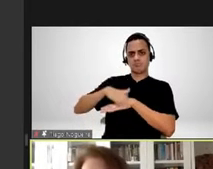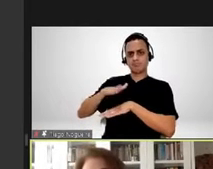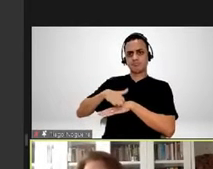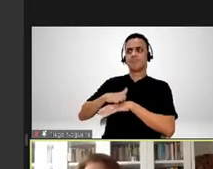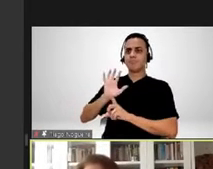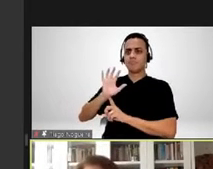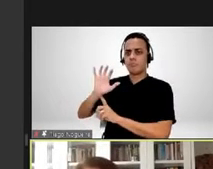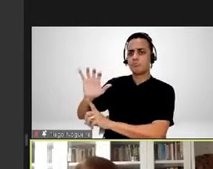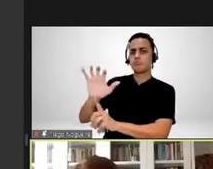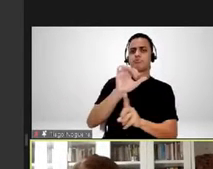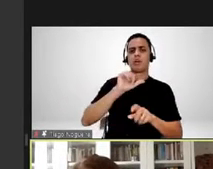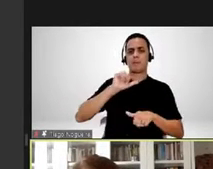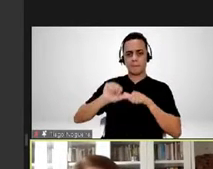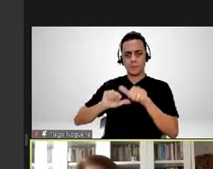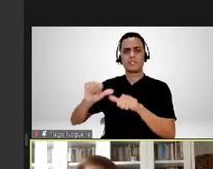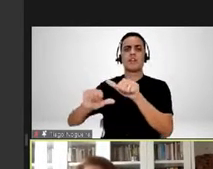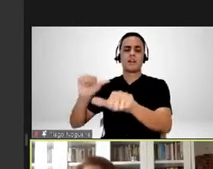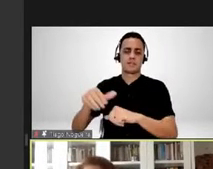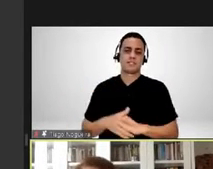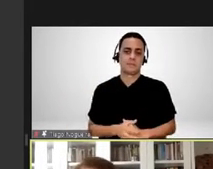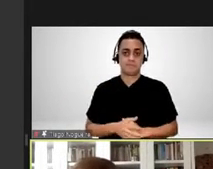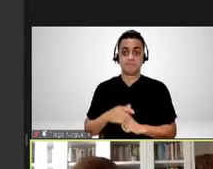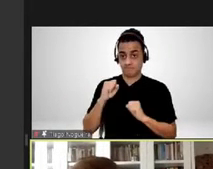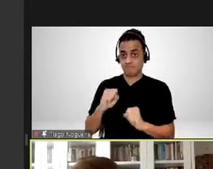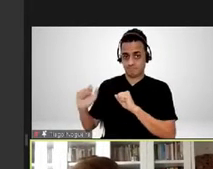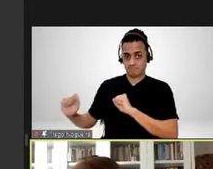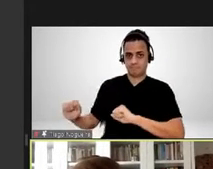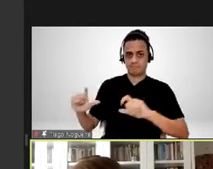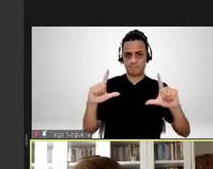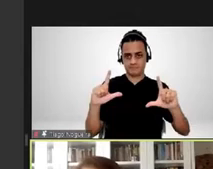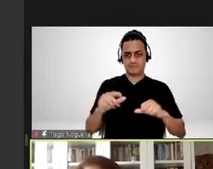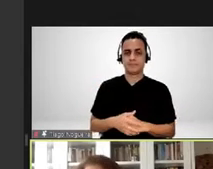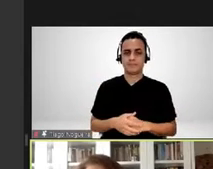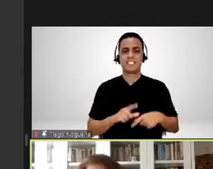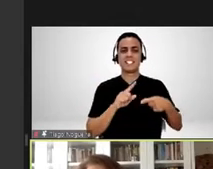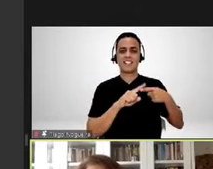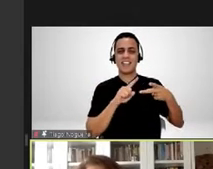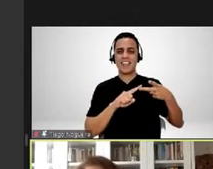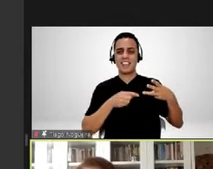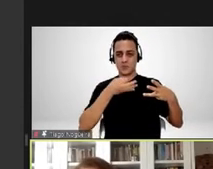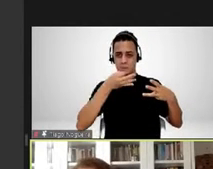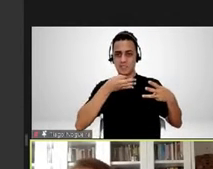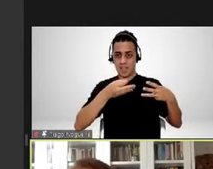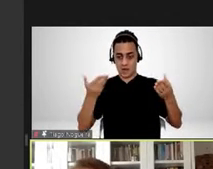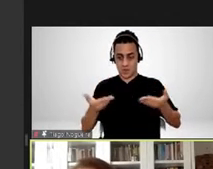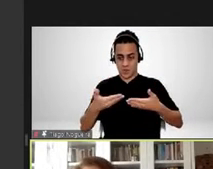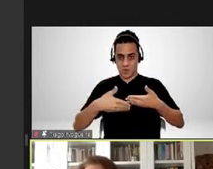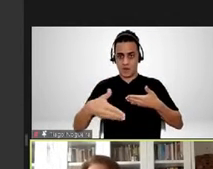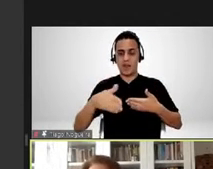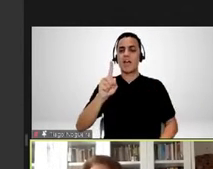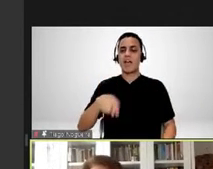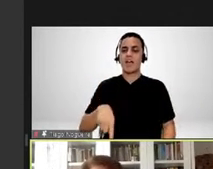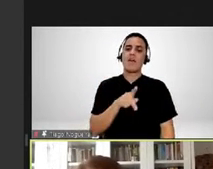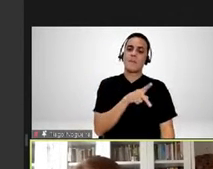ocorrer. Bem, pode passar o próximo. Os 3 relatos a seguir são de professores e ex-alunos